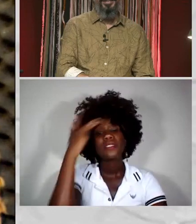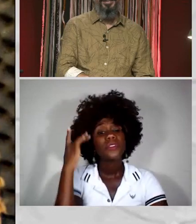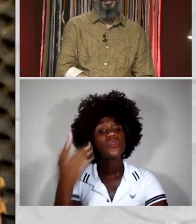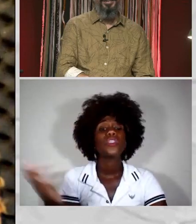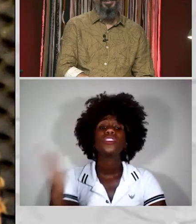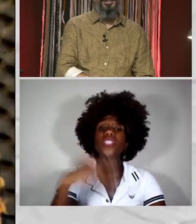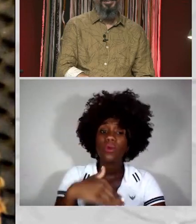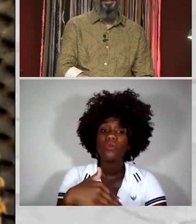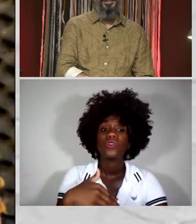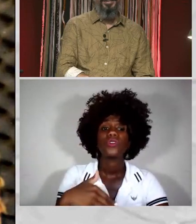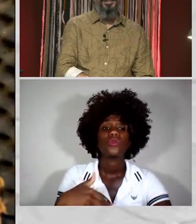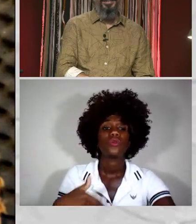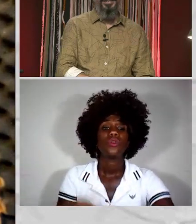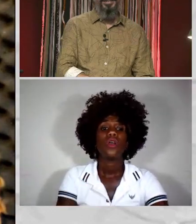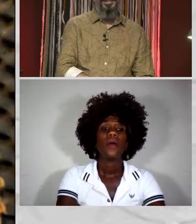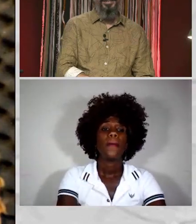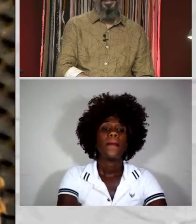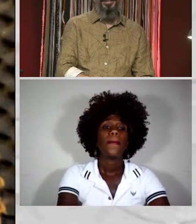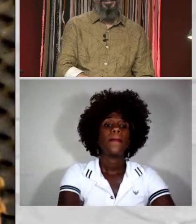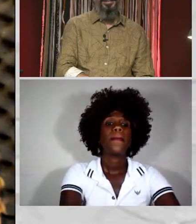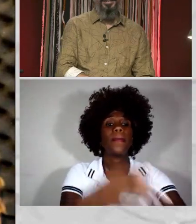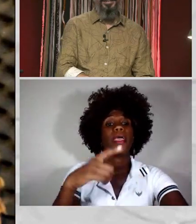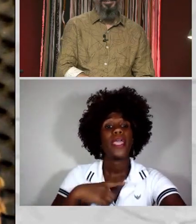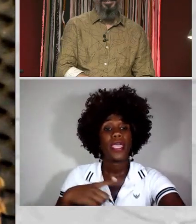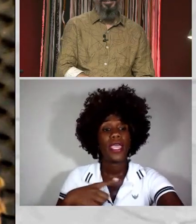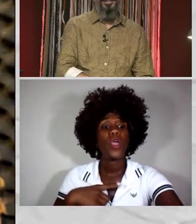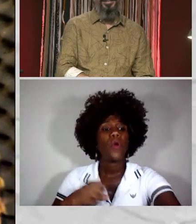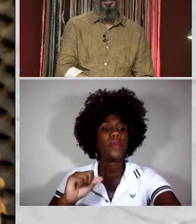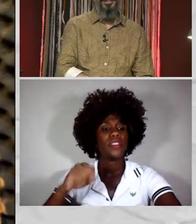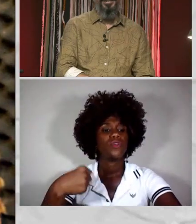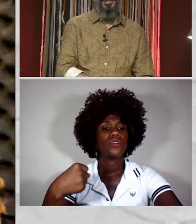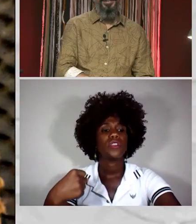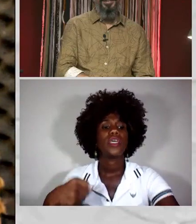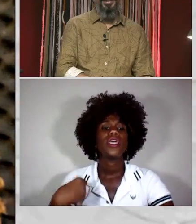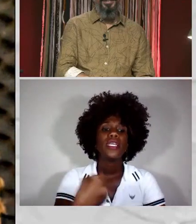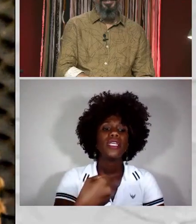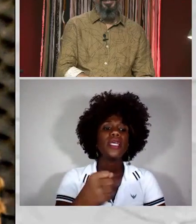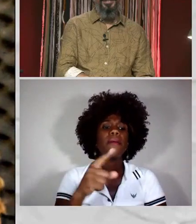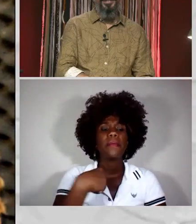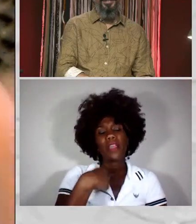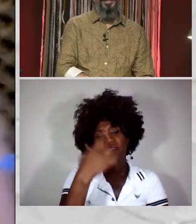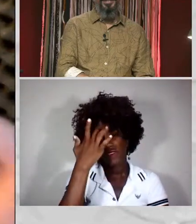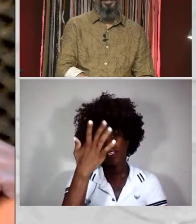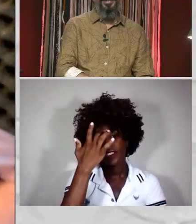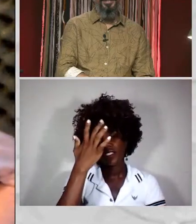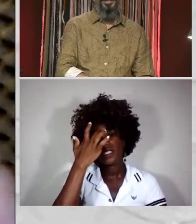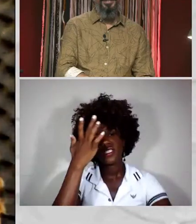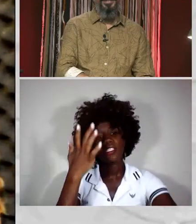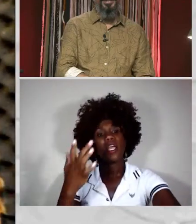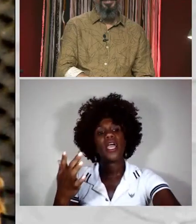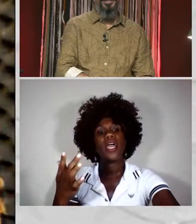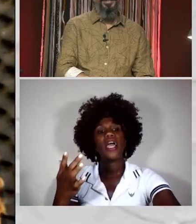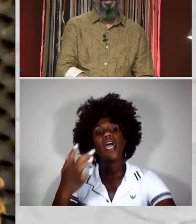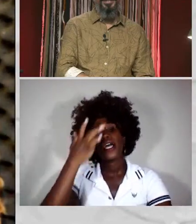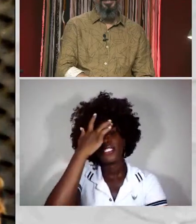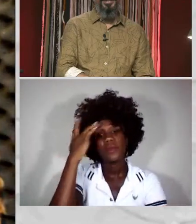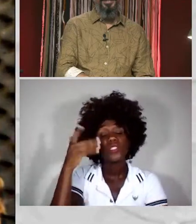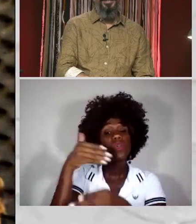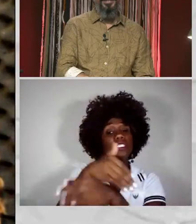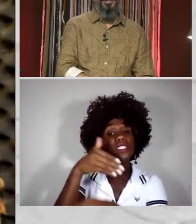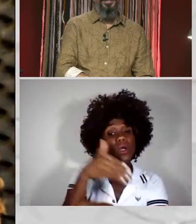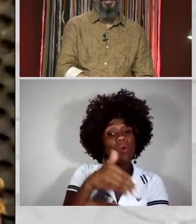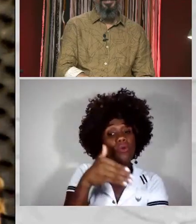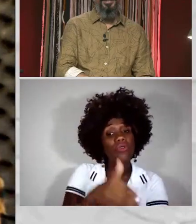vindo que eu me doei exatamente para a facilitação de muitos que estão vindo e vão encontrar